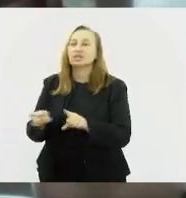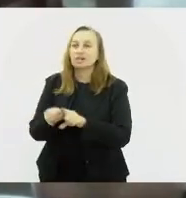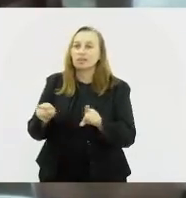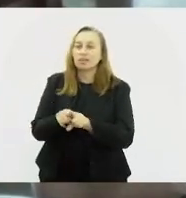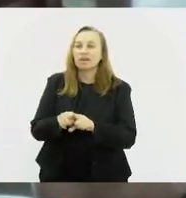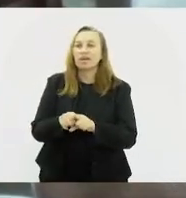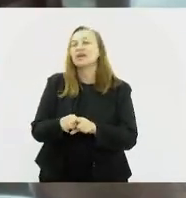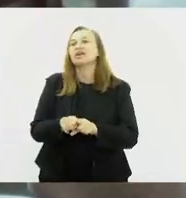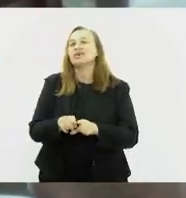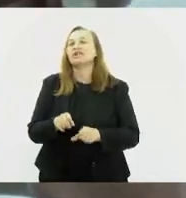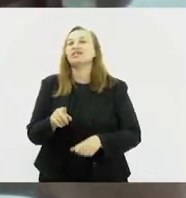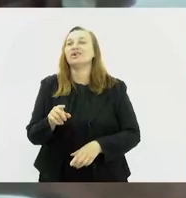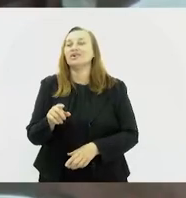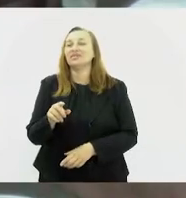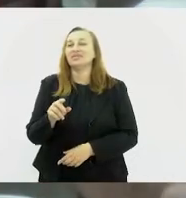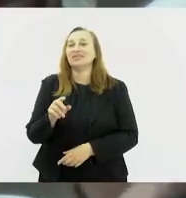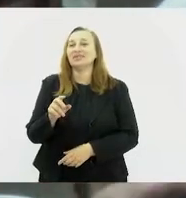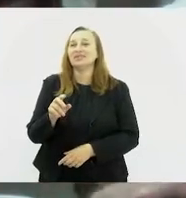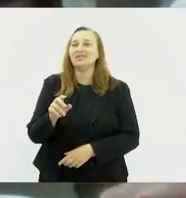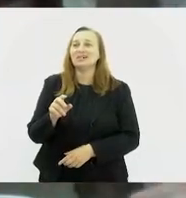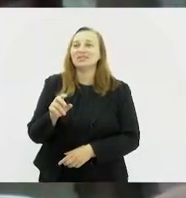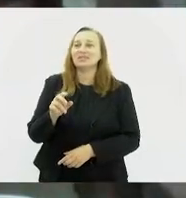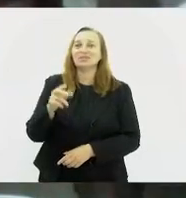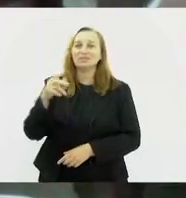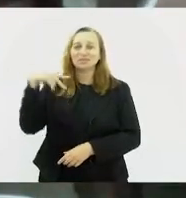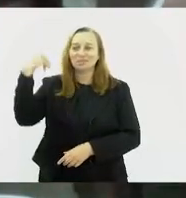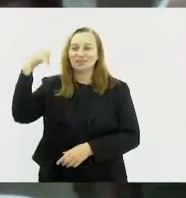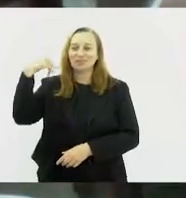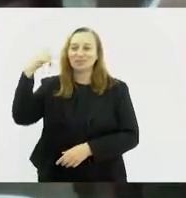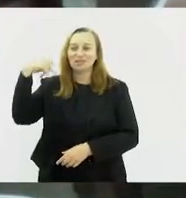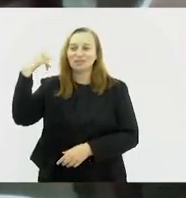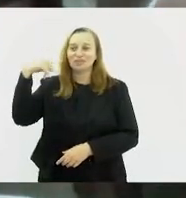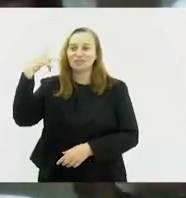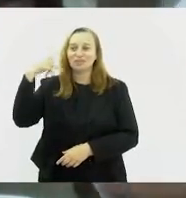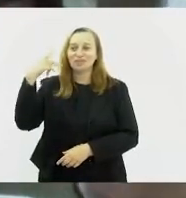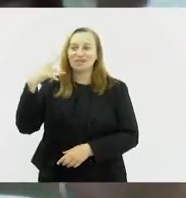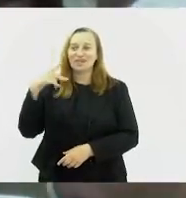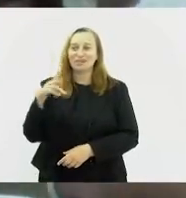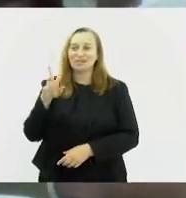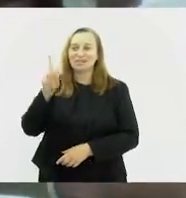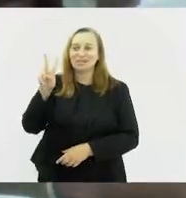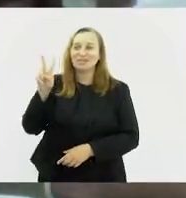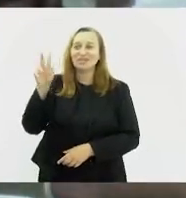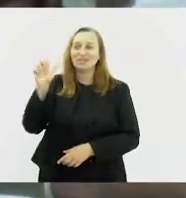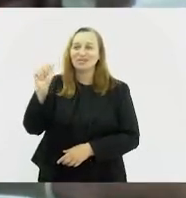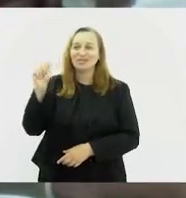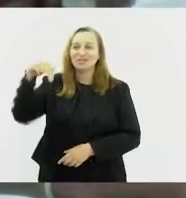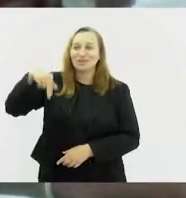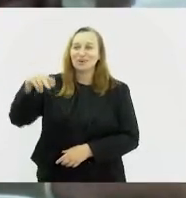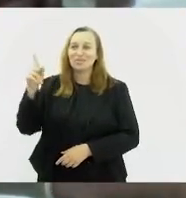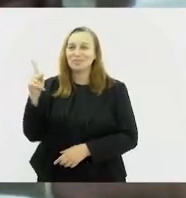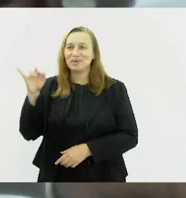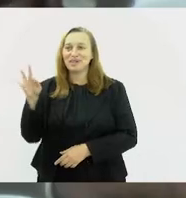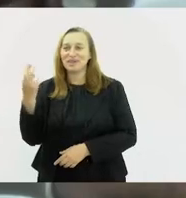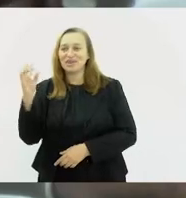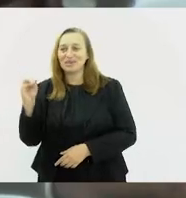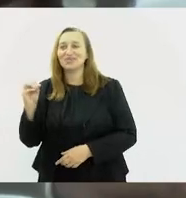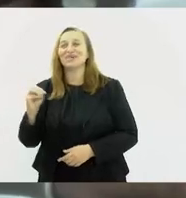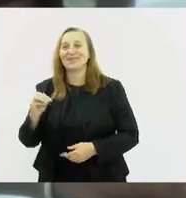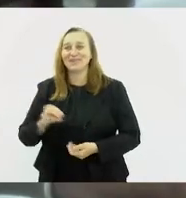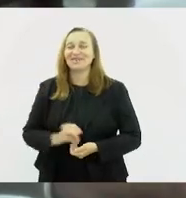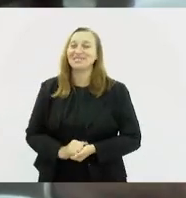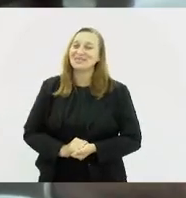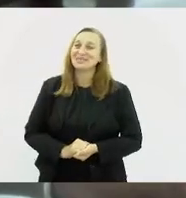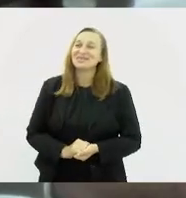primeira vez que eu tenho a honra de conhecê-lo. Então, também agradeço aqui a todas as autoridades